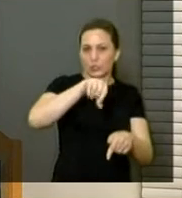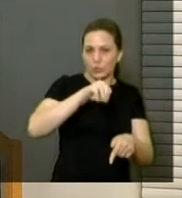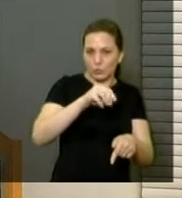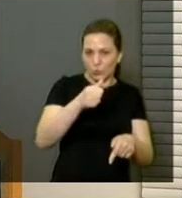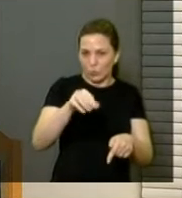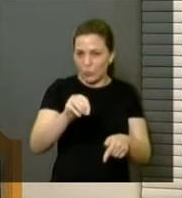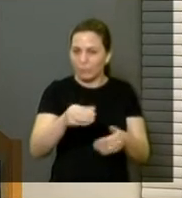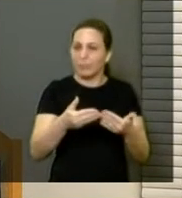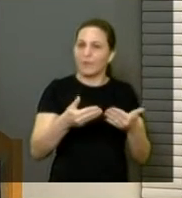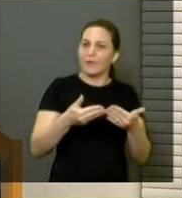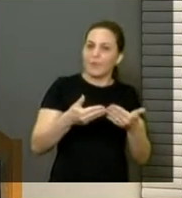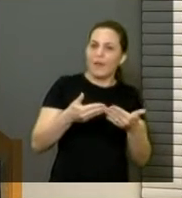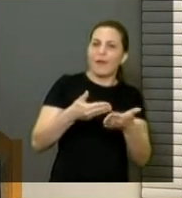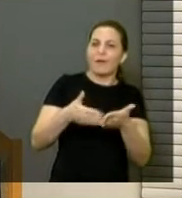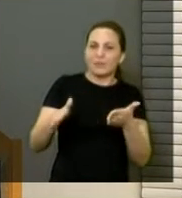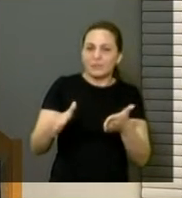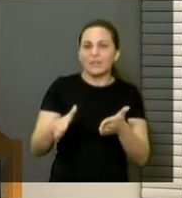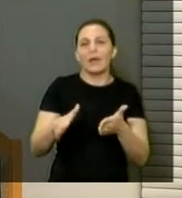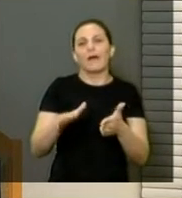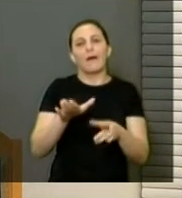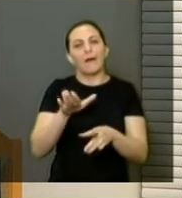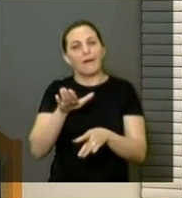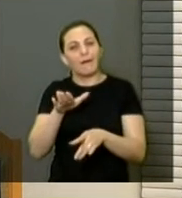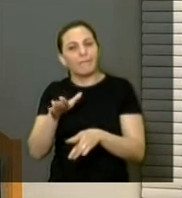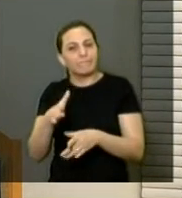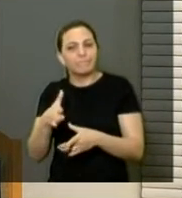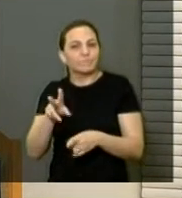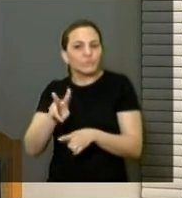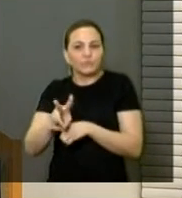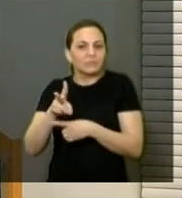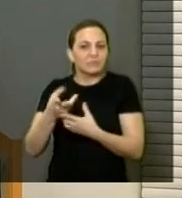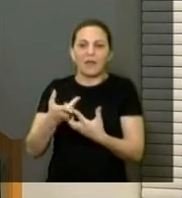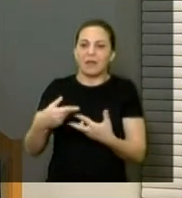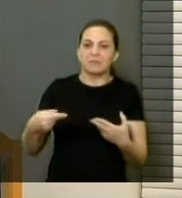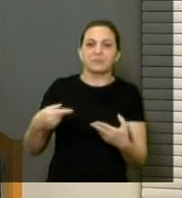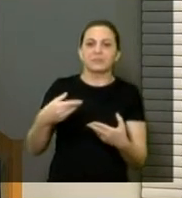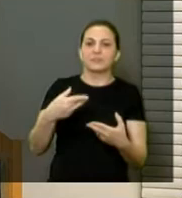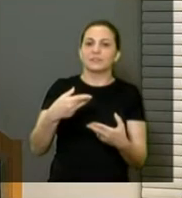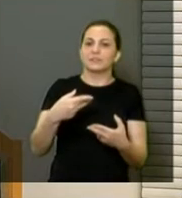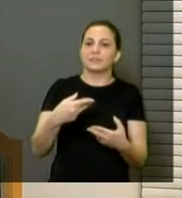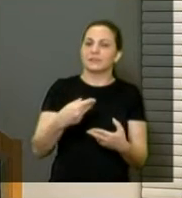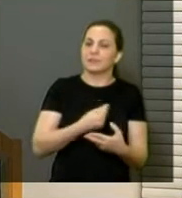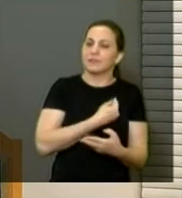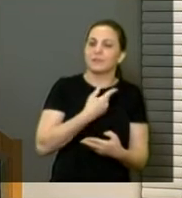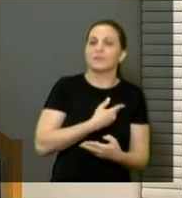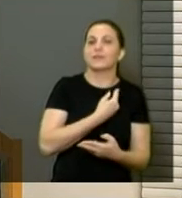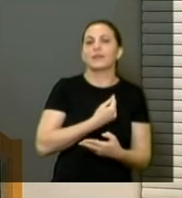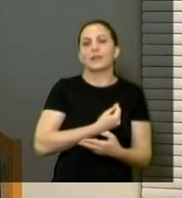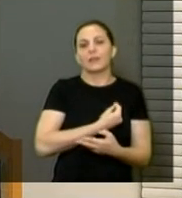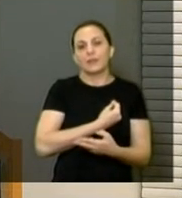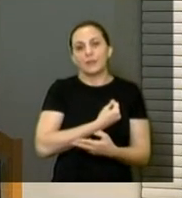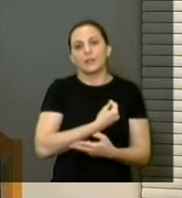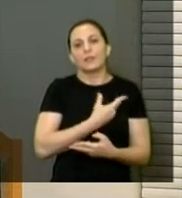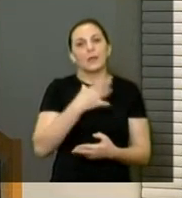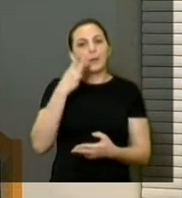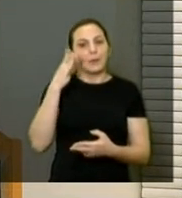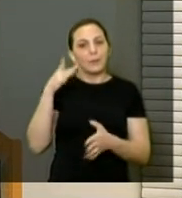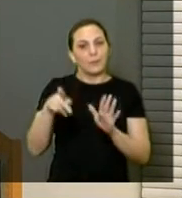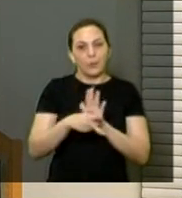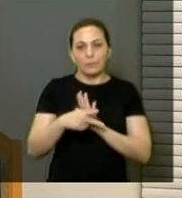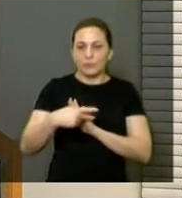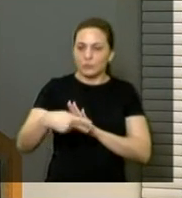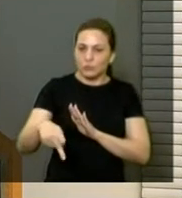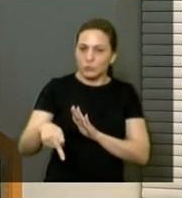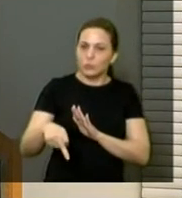queria se afastar cuidar da vida pessoal um pouco e gostaria de colocar o leite e que pedia então naquele momento que eu permanecesse na